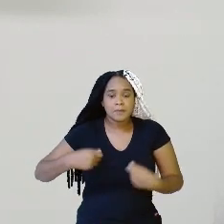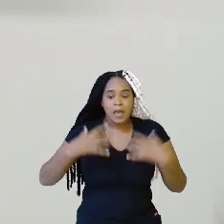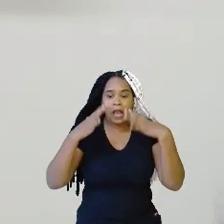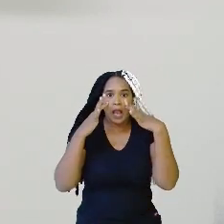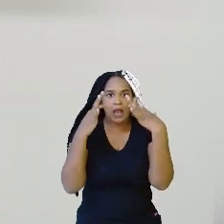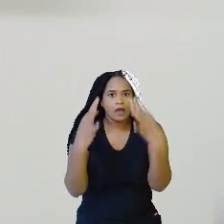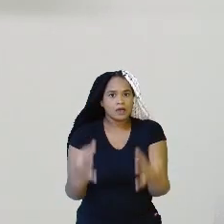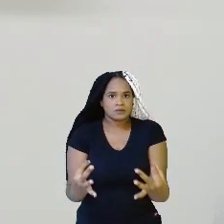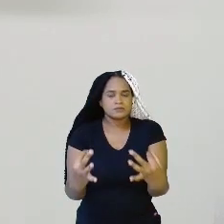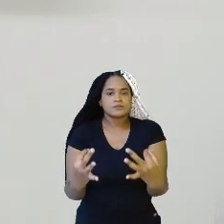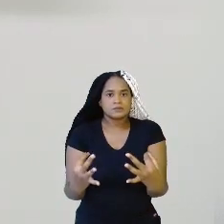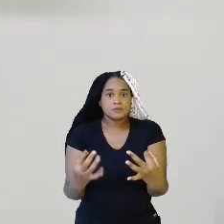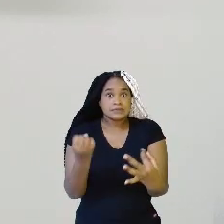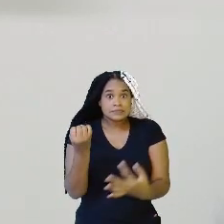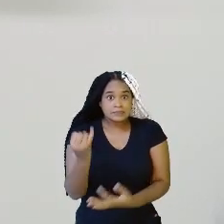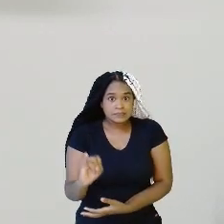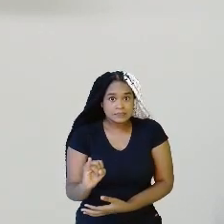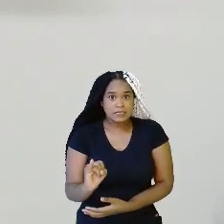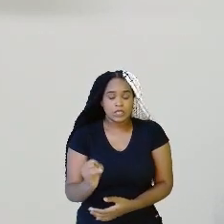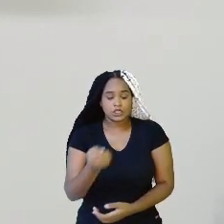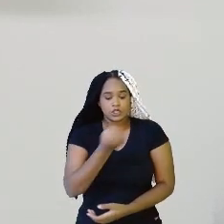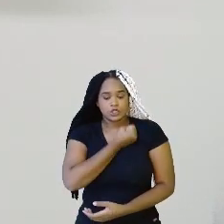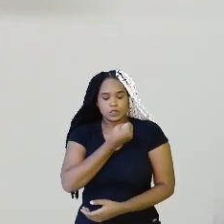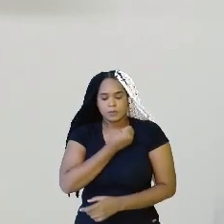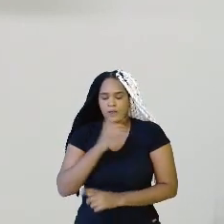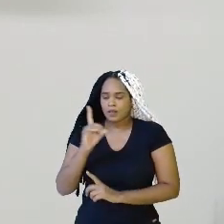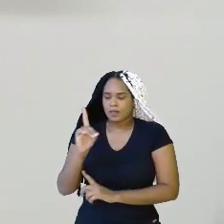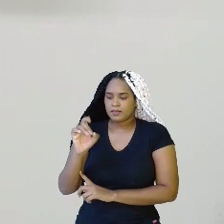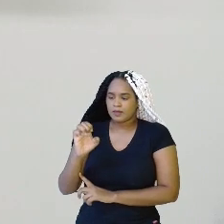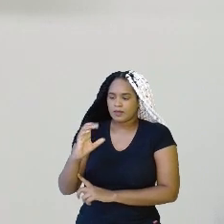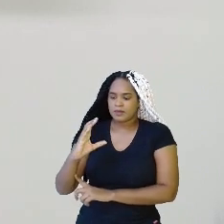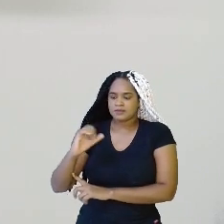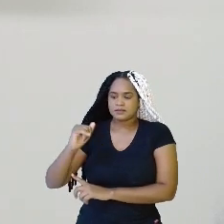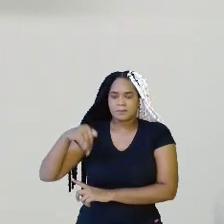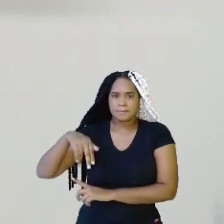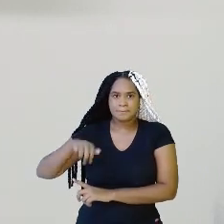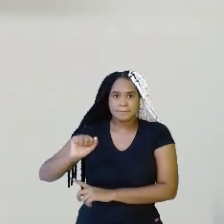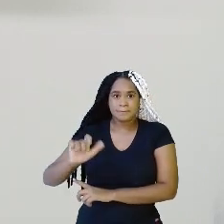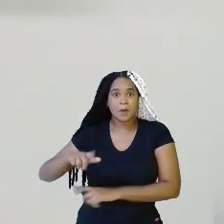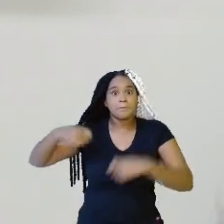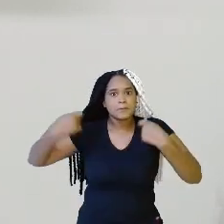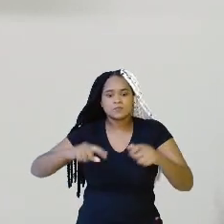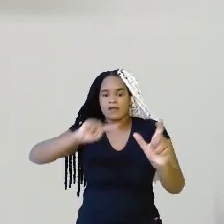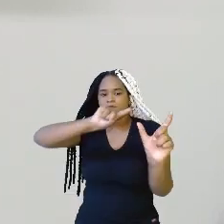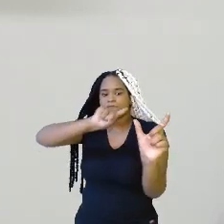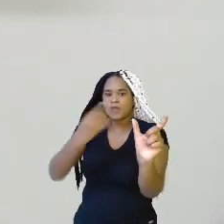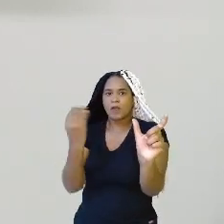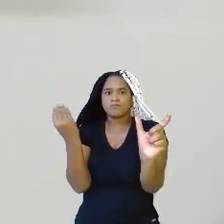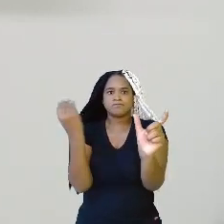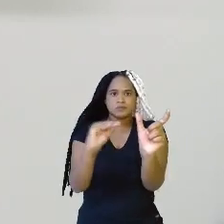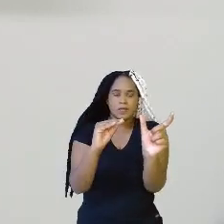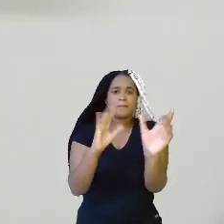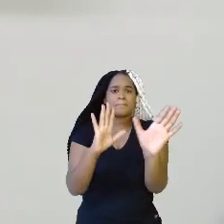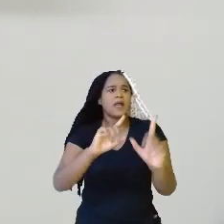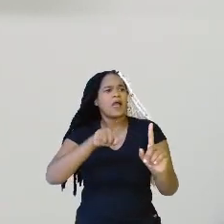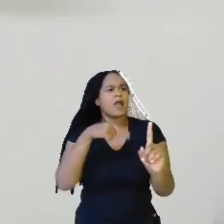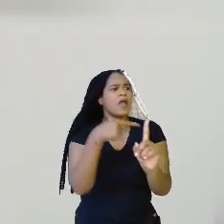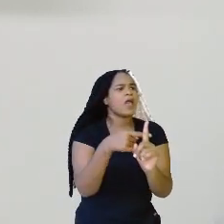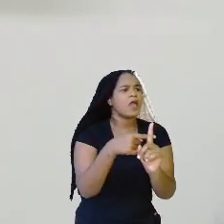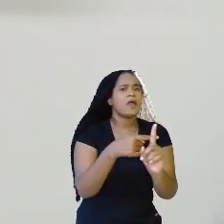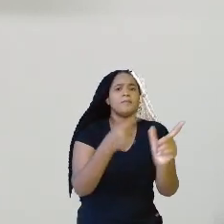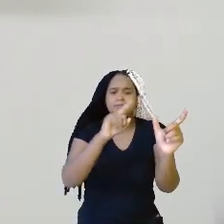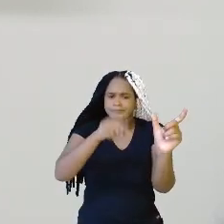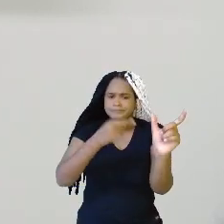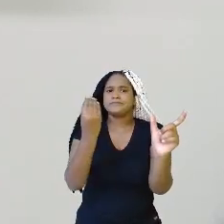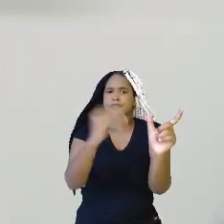de casa. Se eu falo de número decimal, o meu número vai ter vírgula. Mas eu vou fazer uma adição, bota a vírgula.